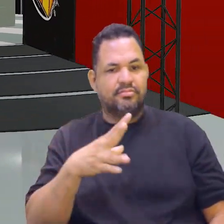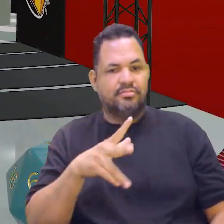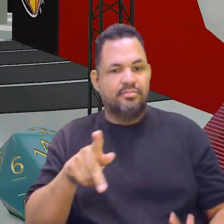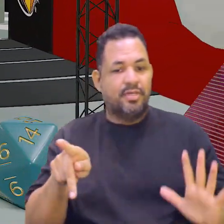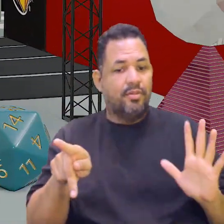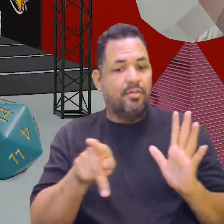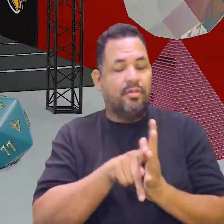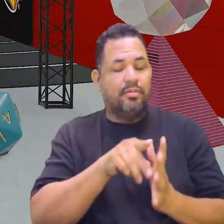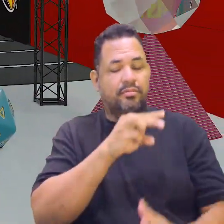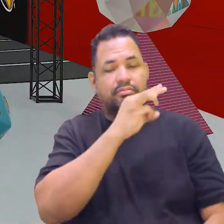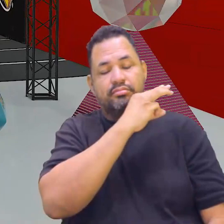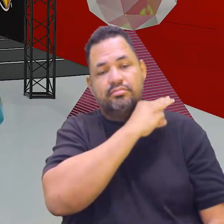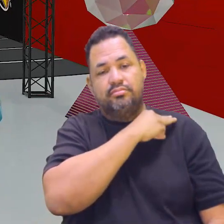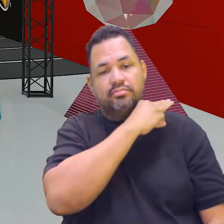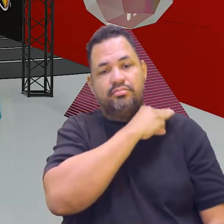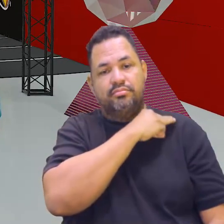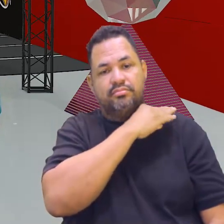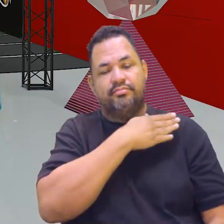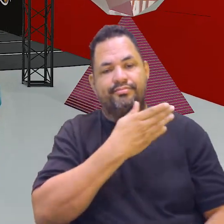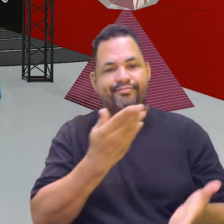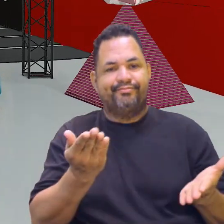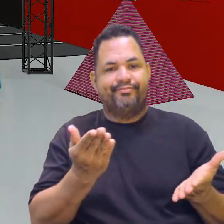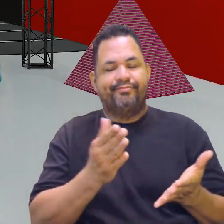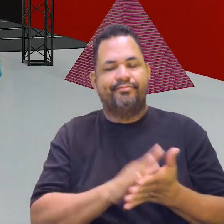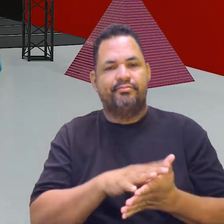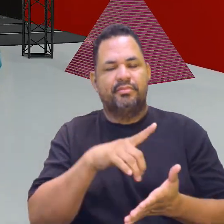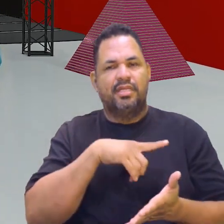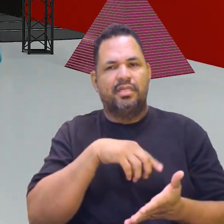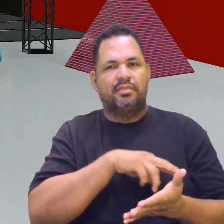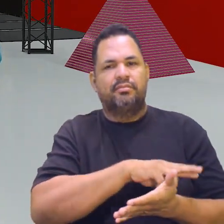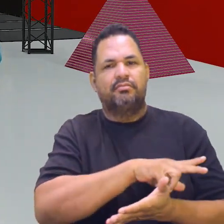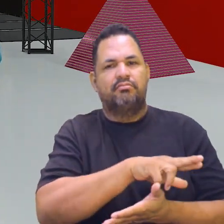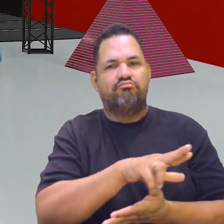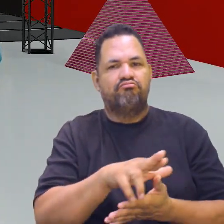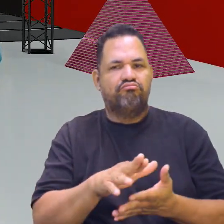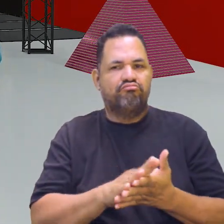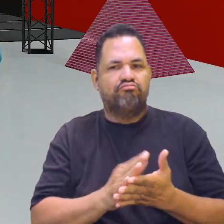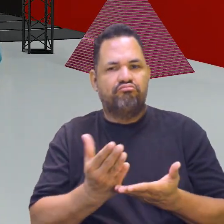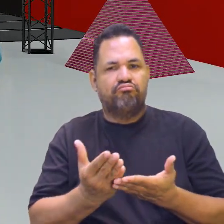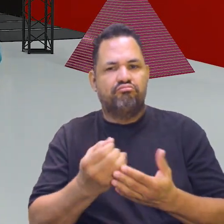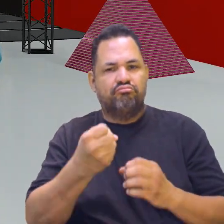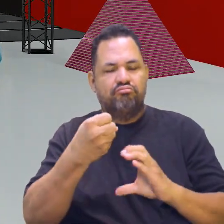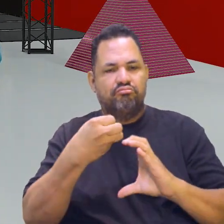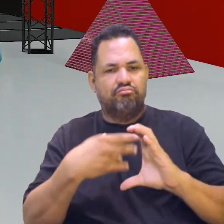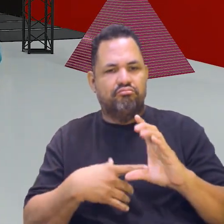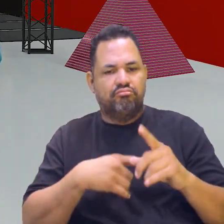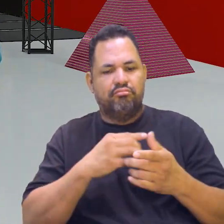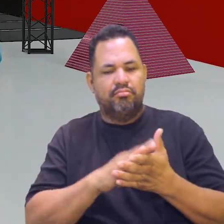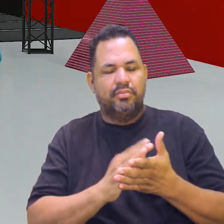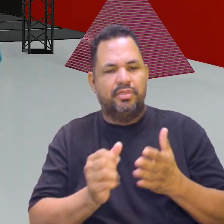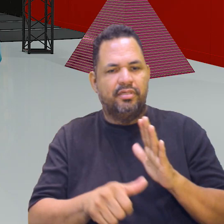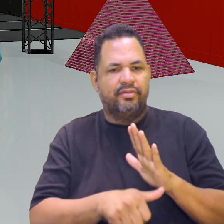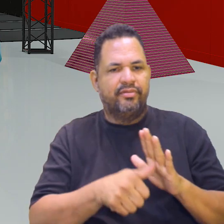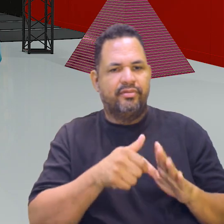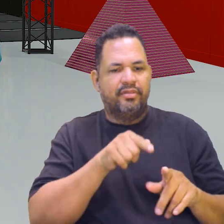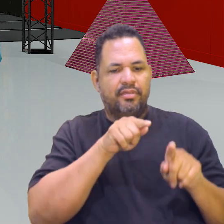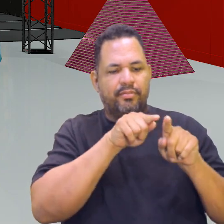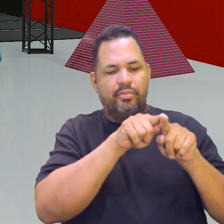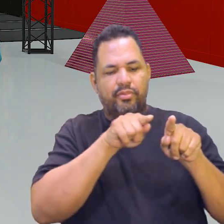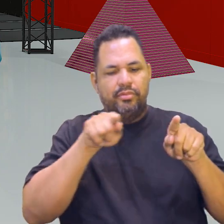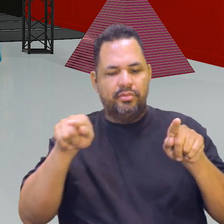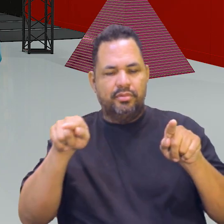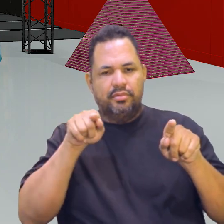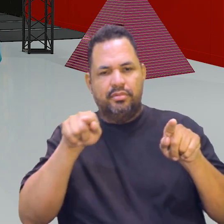do terceirão. E a geometria analítica, ela tem várias pegadas, né? A gente faz no ponto e na reta, depois a gente faz na circunferência e depois ainda fazemos